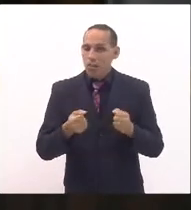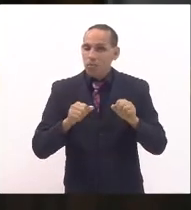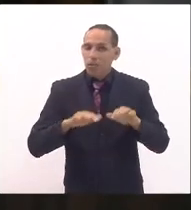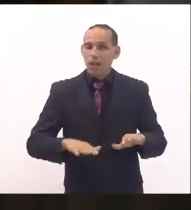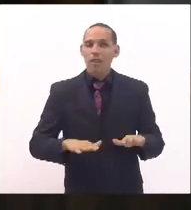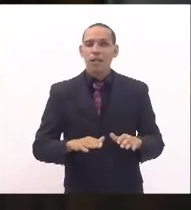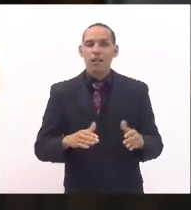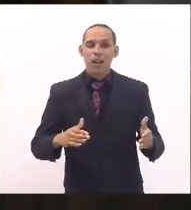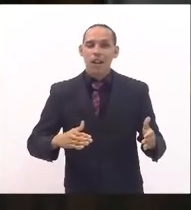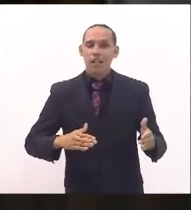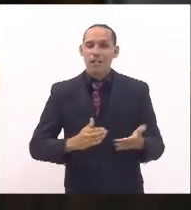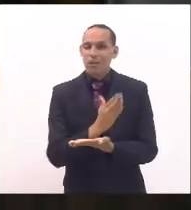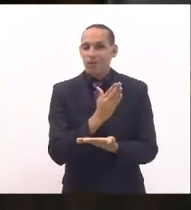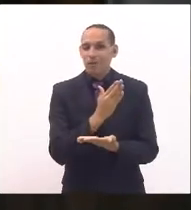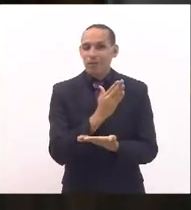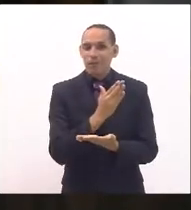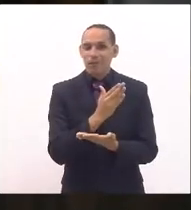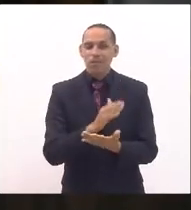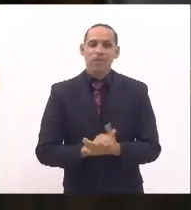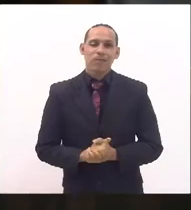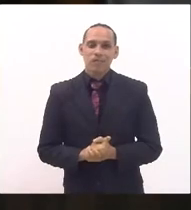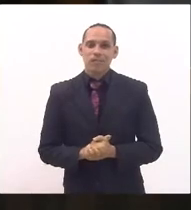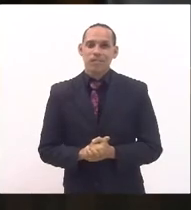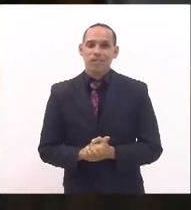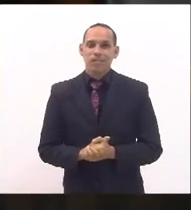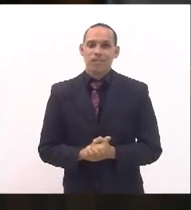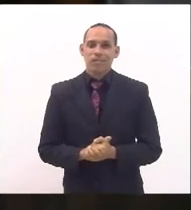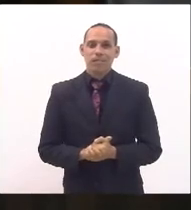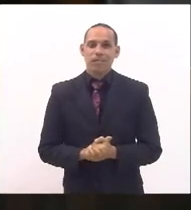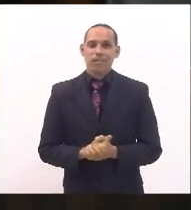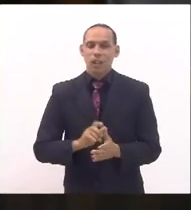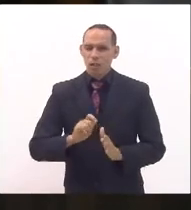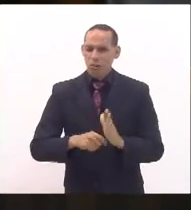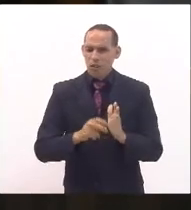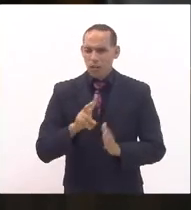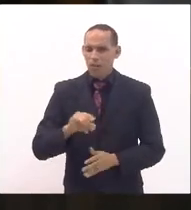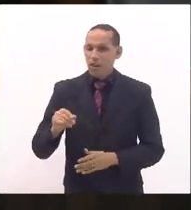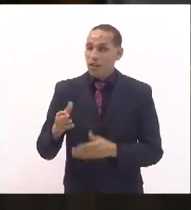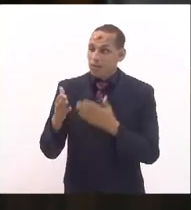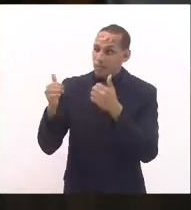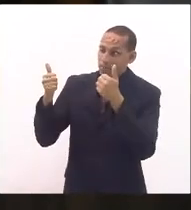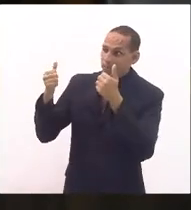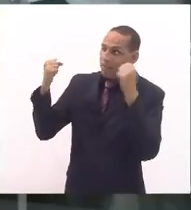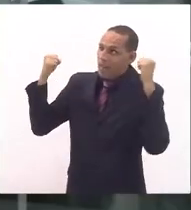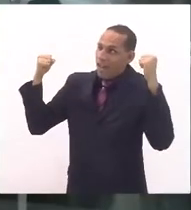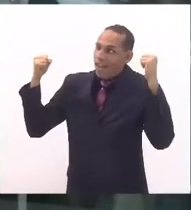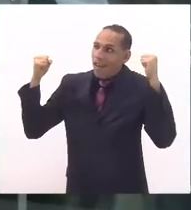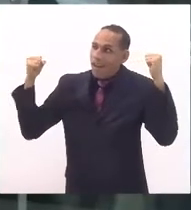estão. Aprovado, vai a autógrafo. Viva as torcidas!